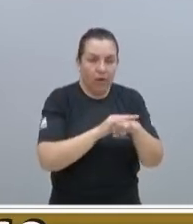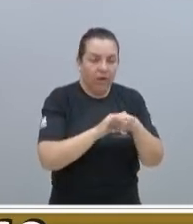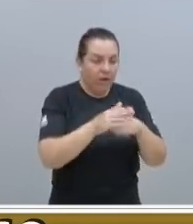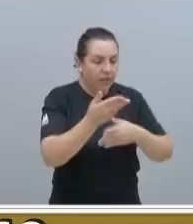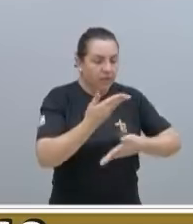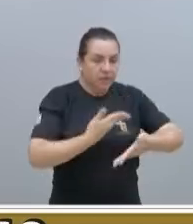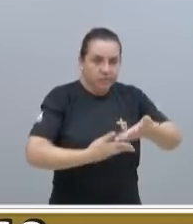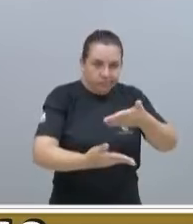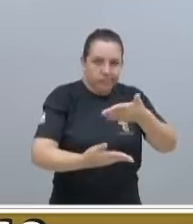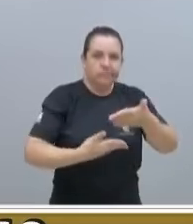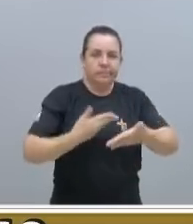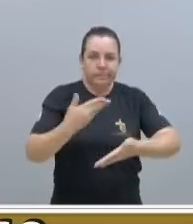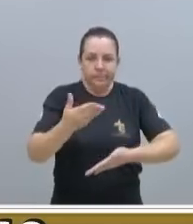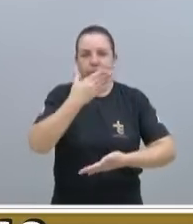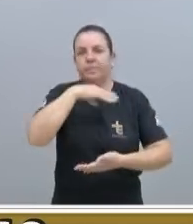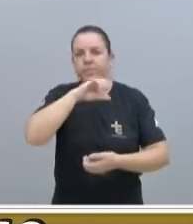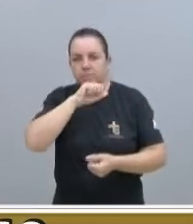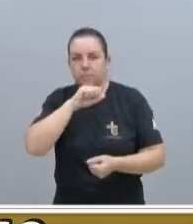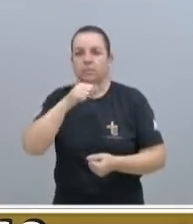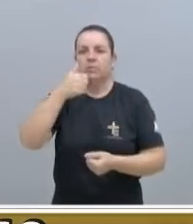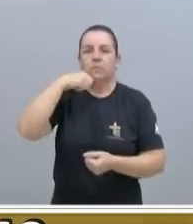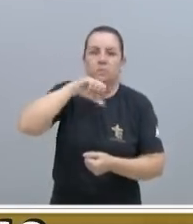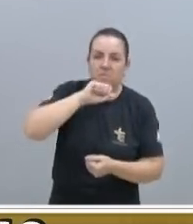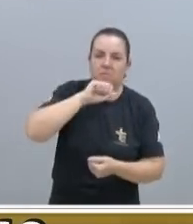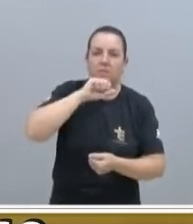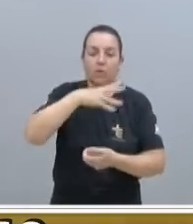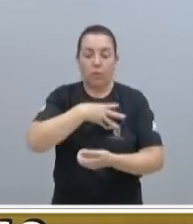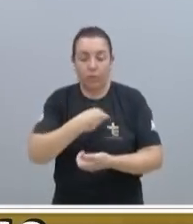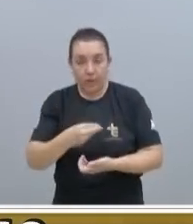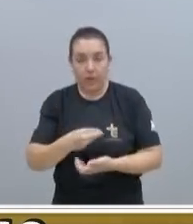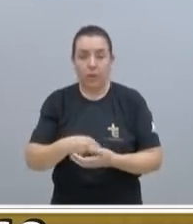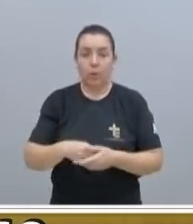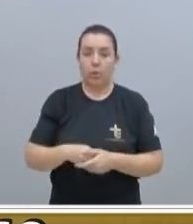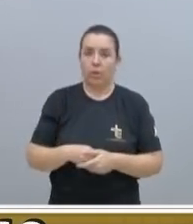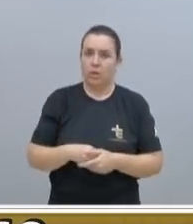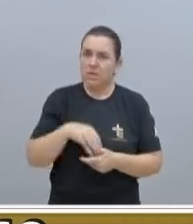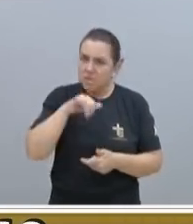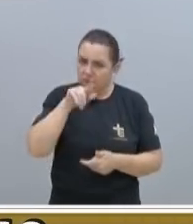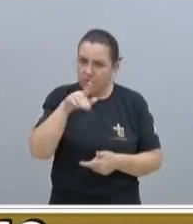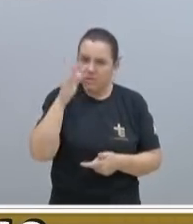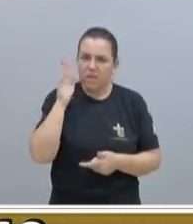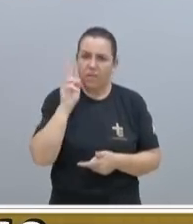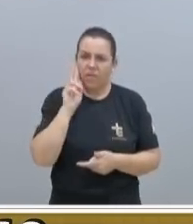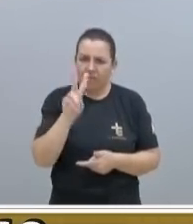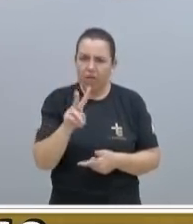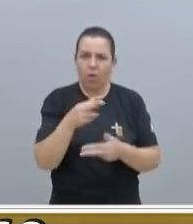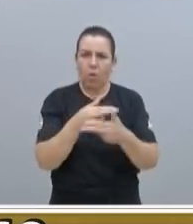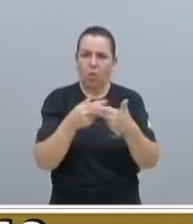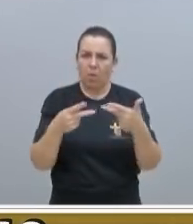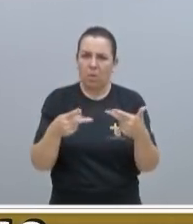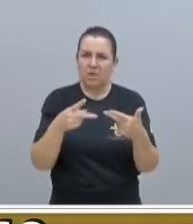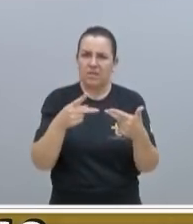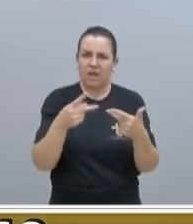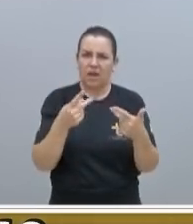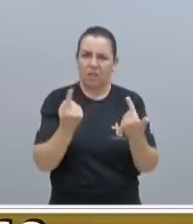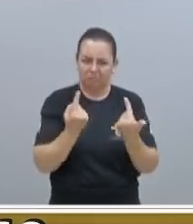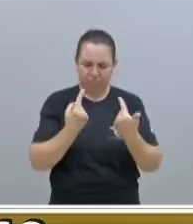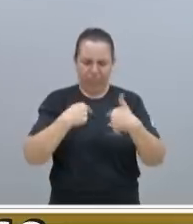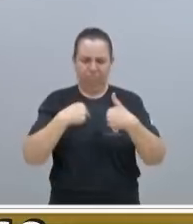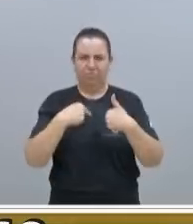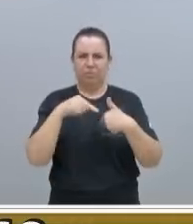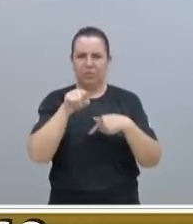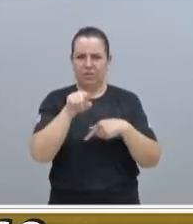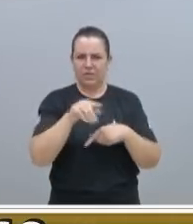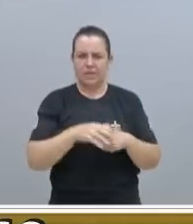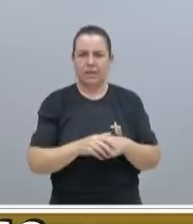pais diálogo de correção se você alguém fez algo contra você isso